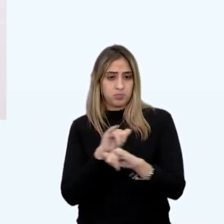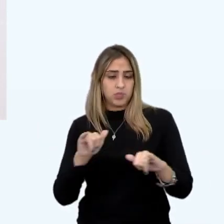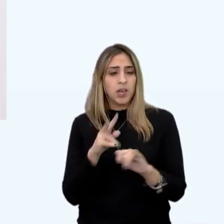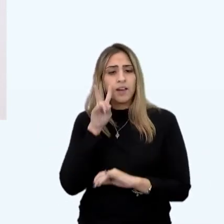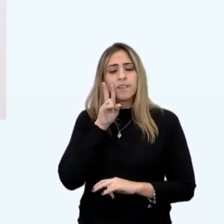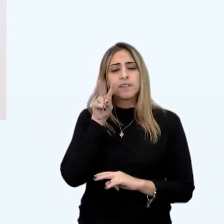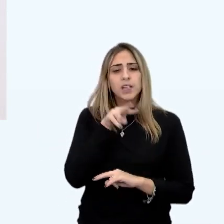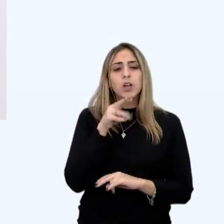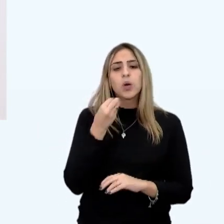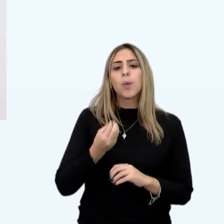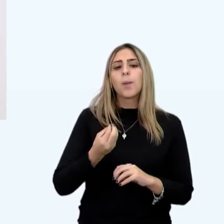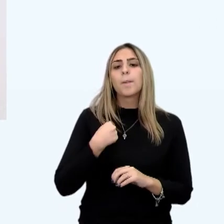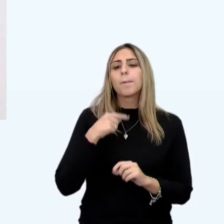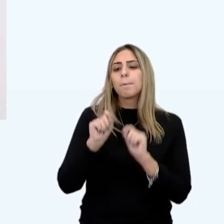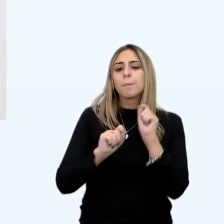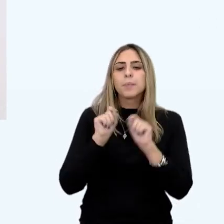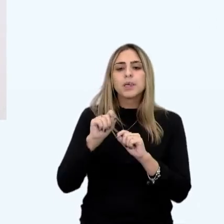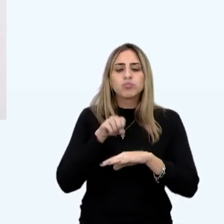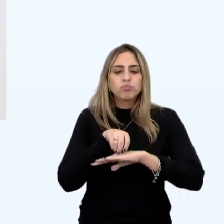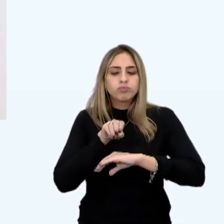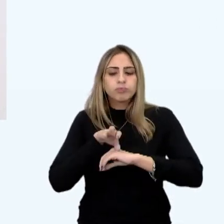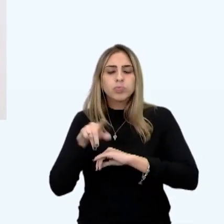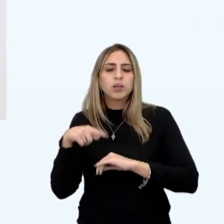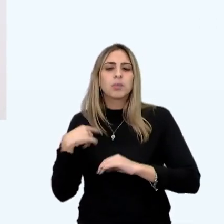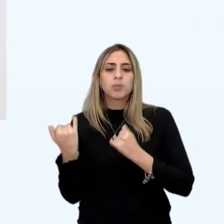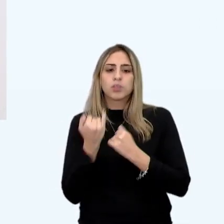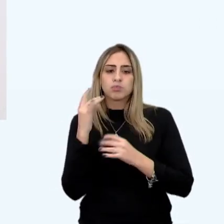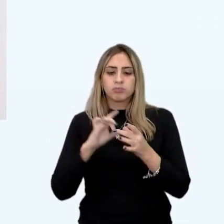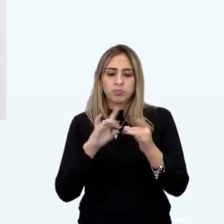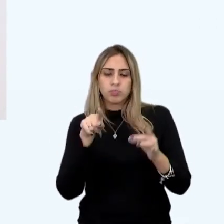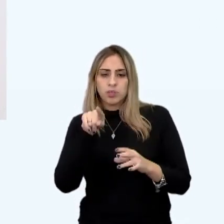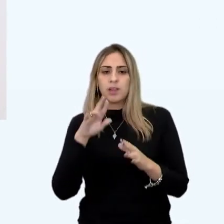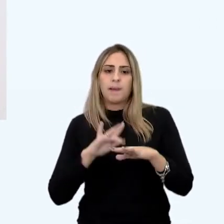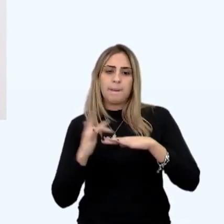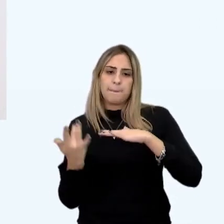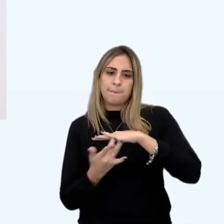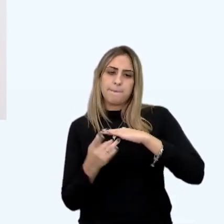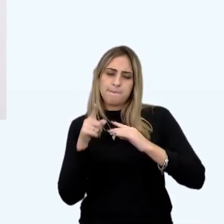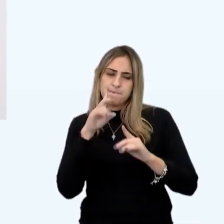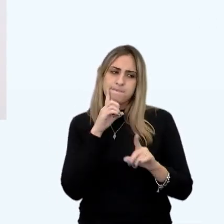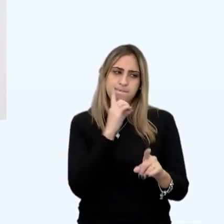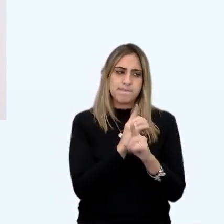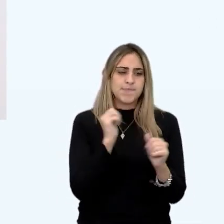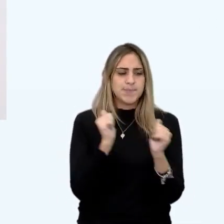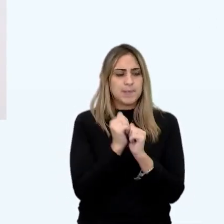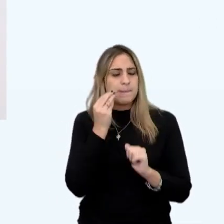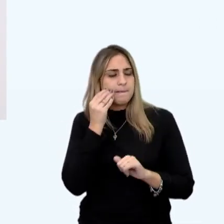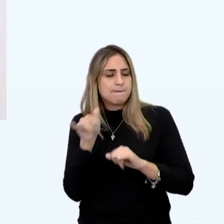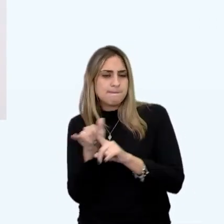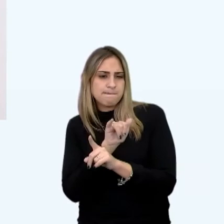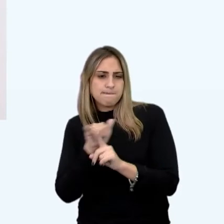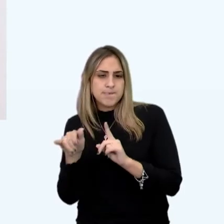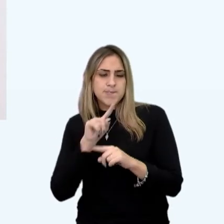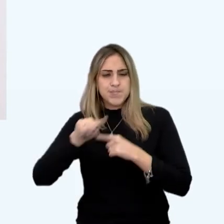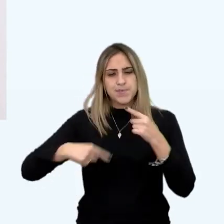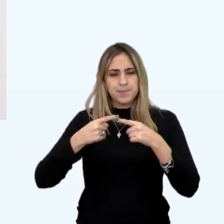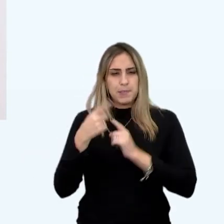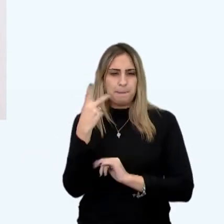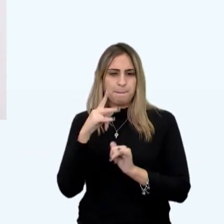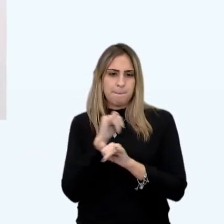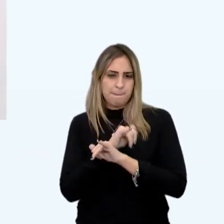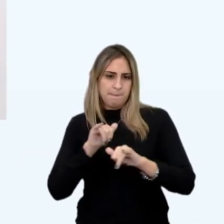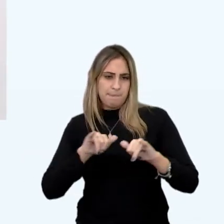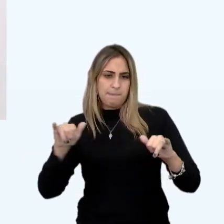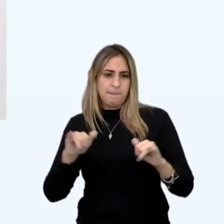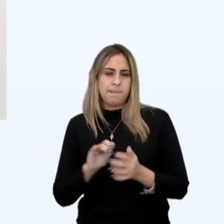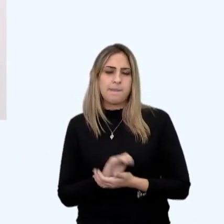verifique as opções disponibilizadas pela rede social para ver se ela vai de encontro com as estratégias e os objetivos que a sua campanha deseja